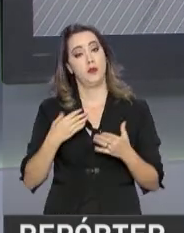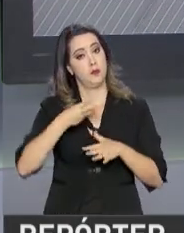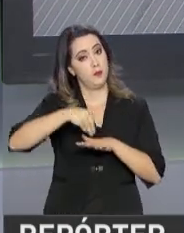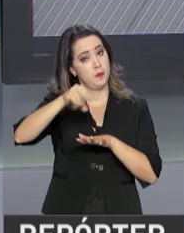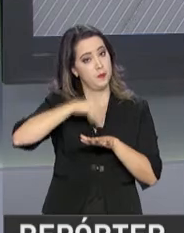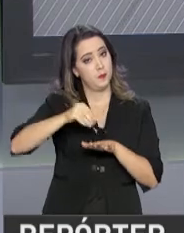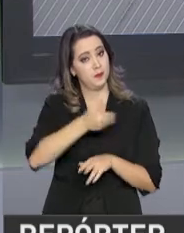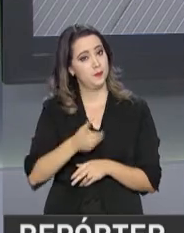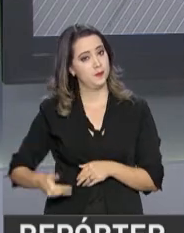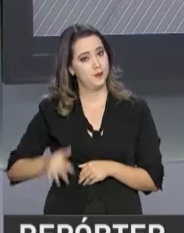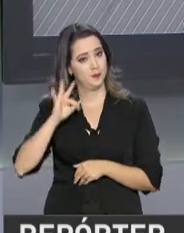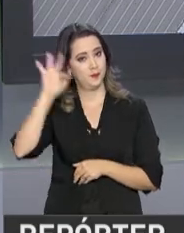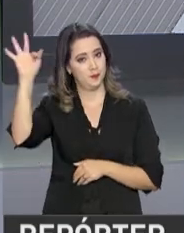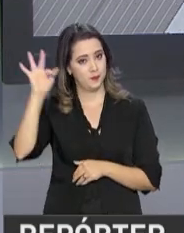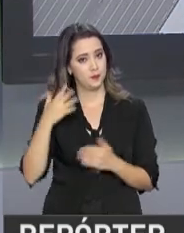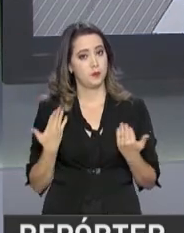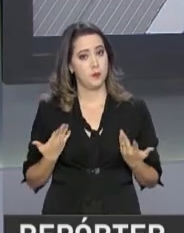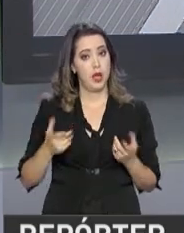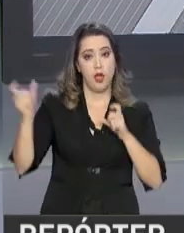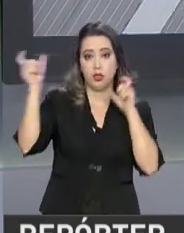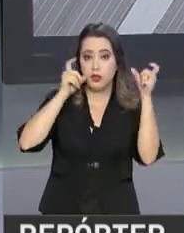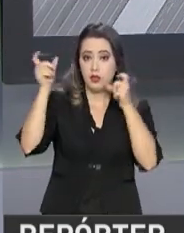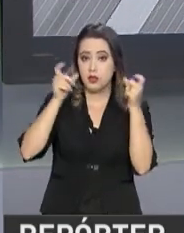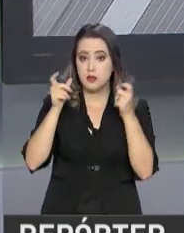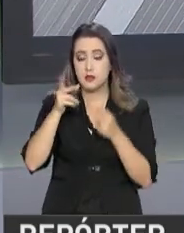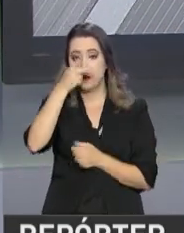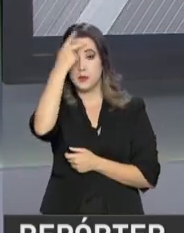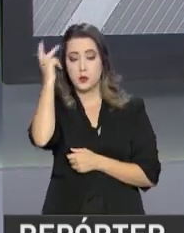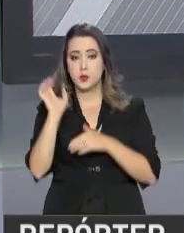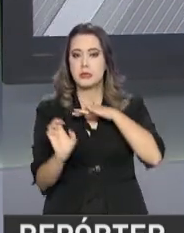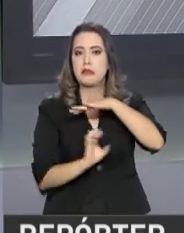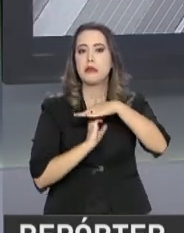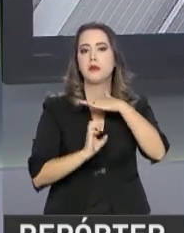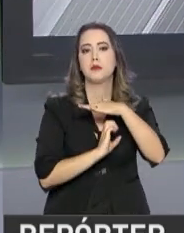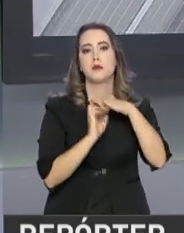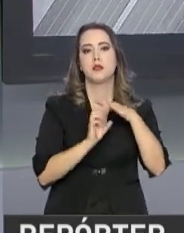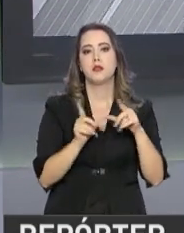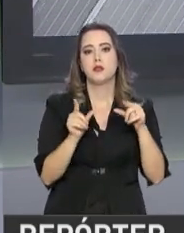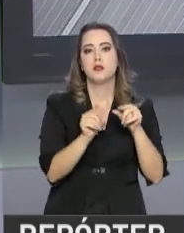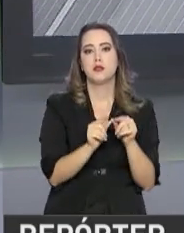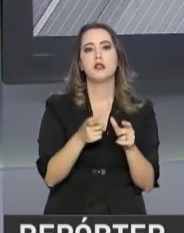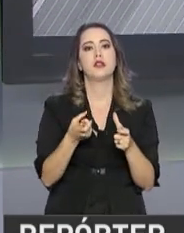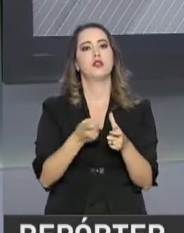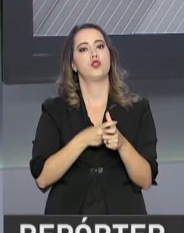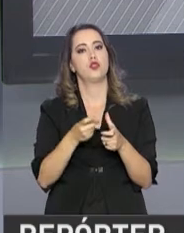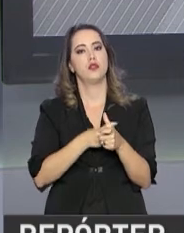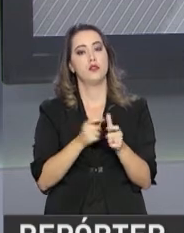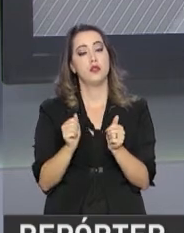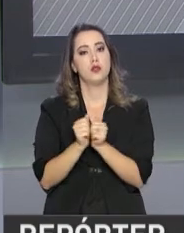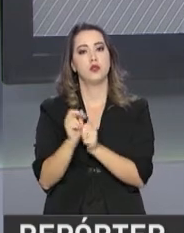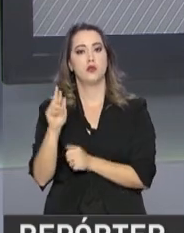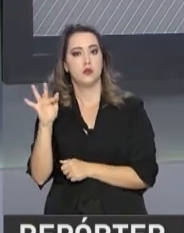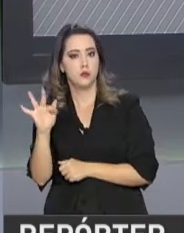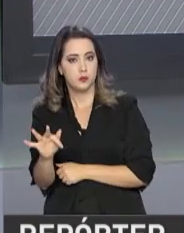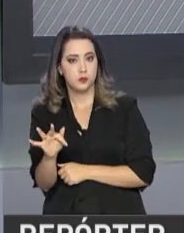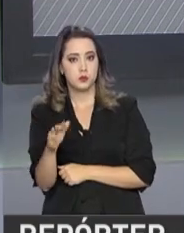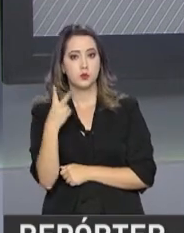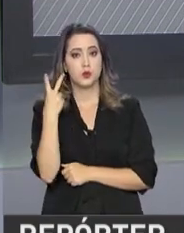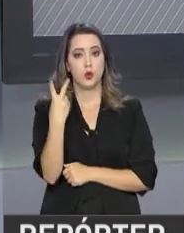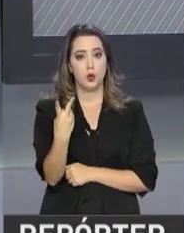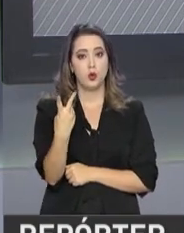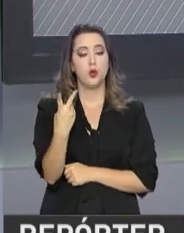as notícias do governo federal a tensão donos de micro e pequenas empresas com débitos junto à receita federal